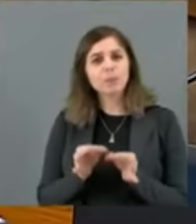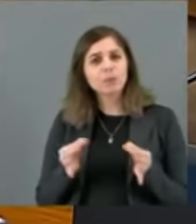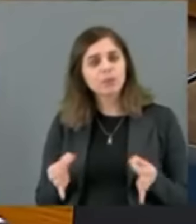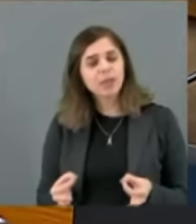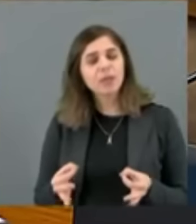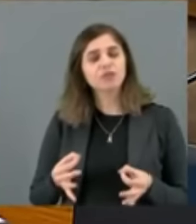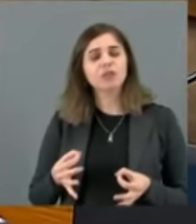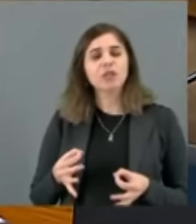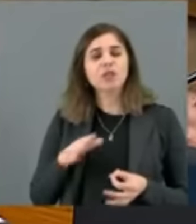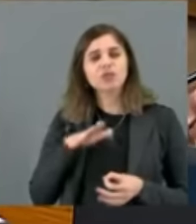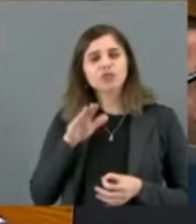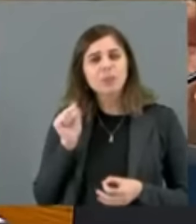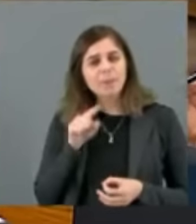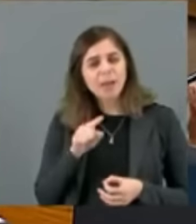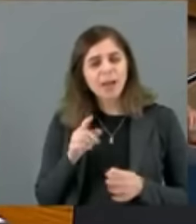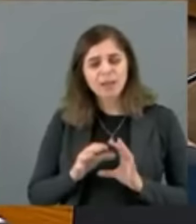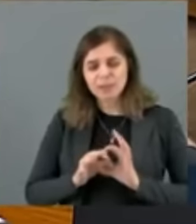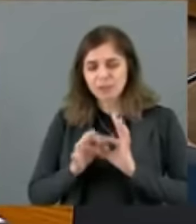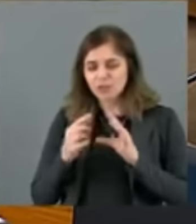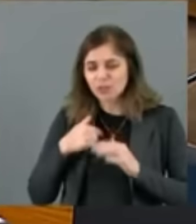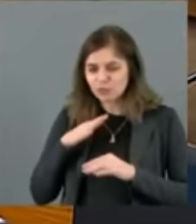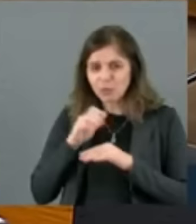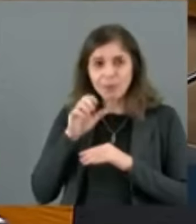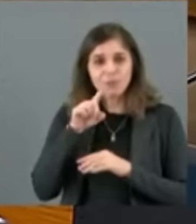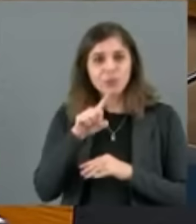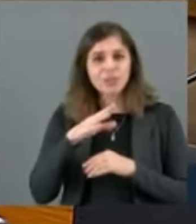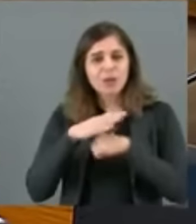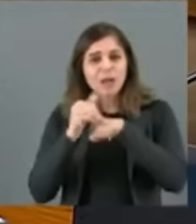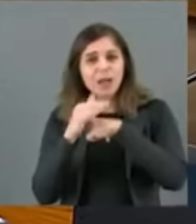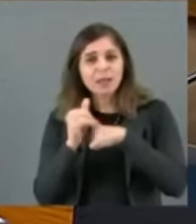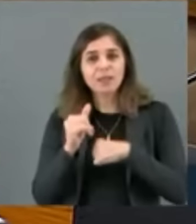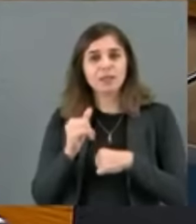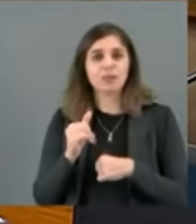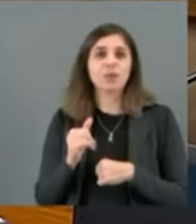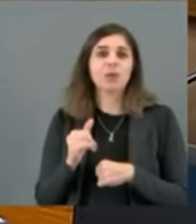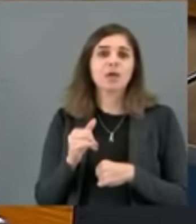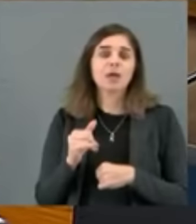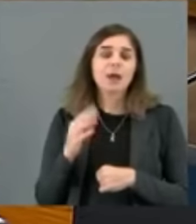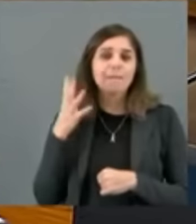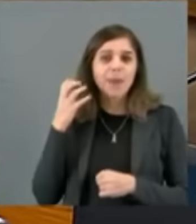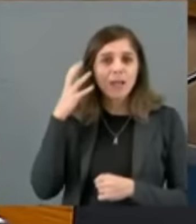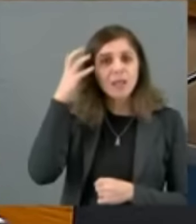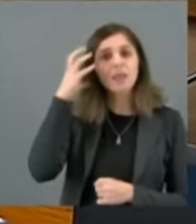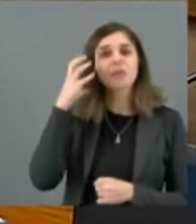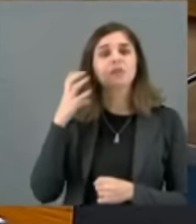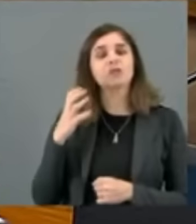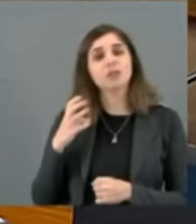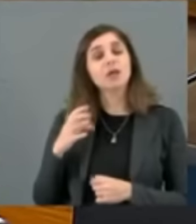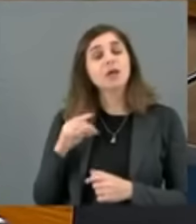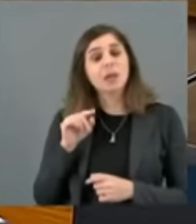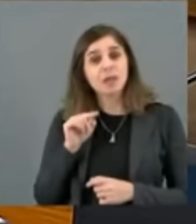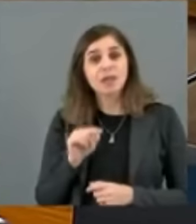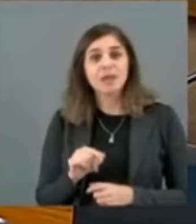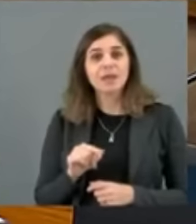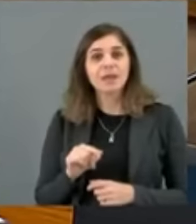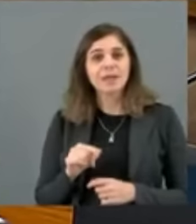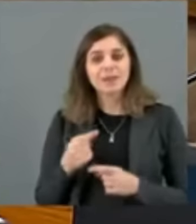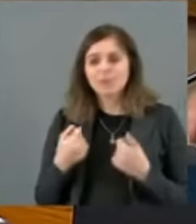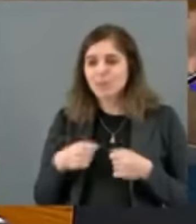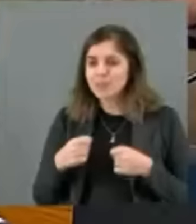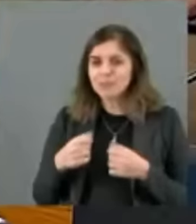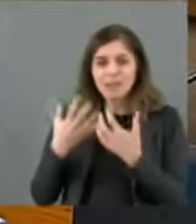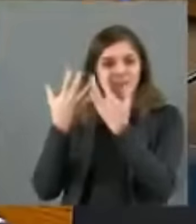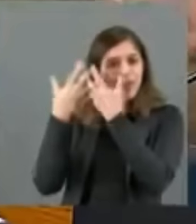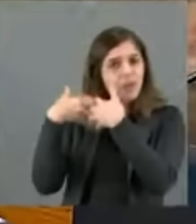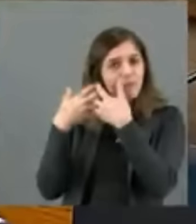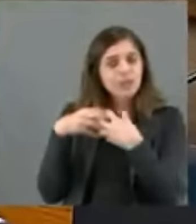Margarete Menezes, que muito encantou o Brasil, eu não poderia deixar de fazer essa reflexão vindo da ditadura. Quem aqui